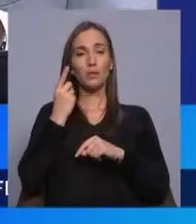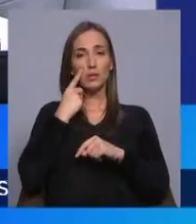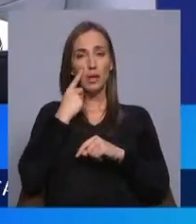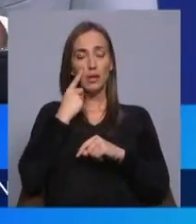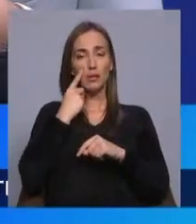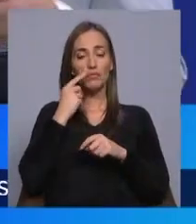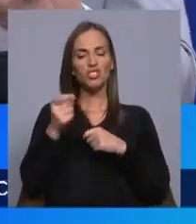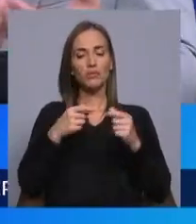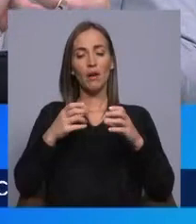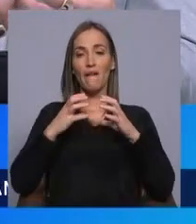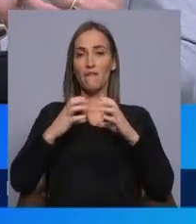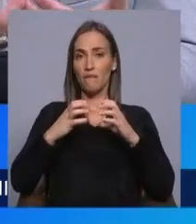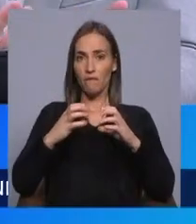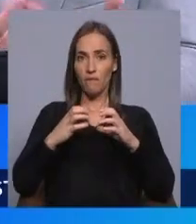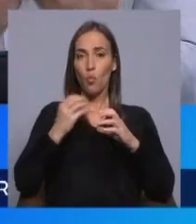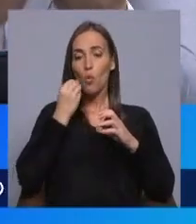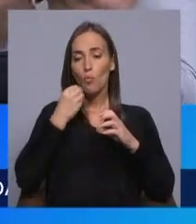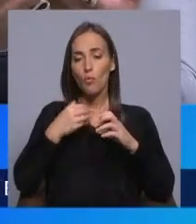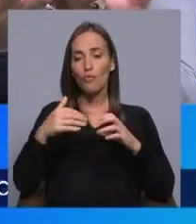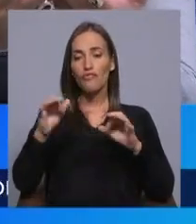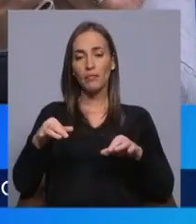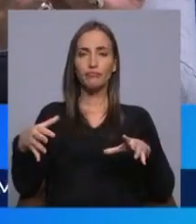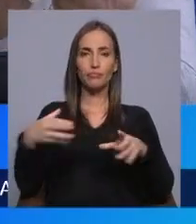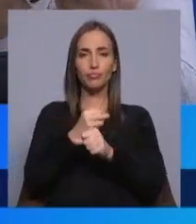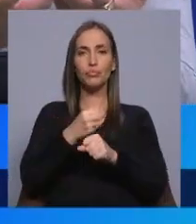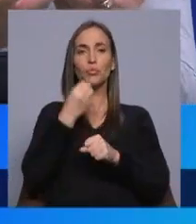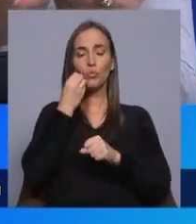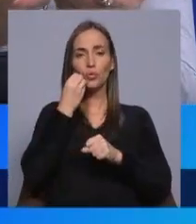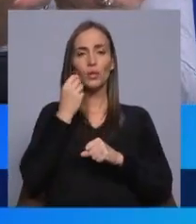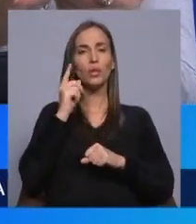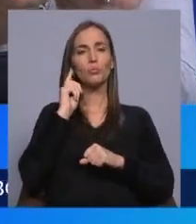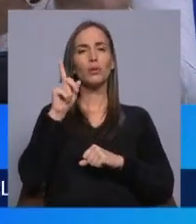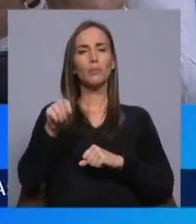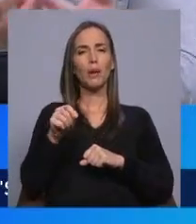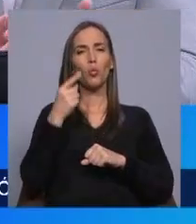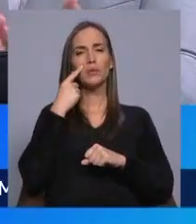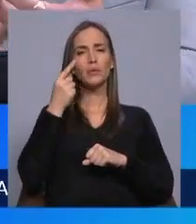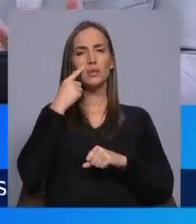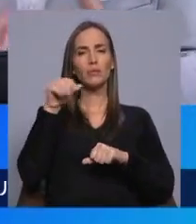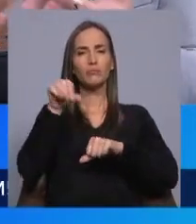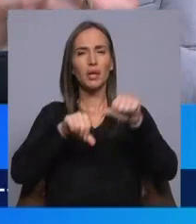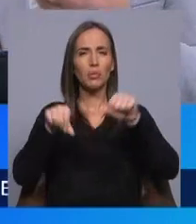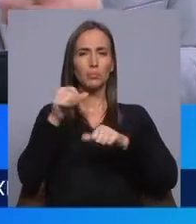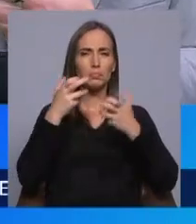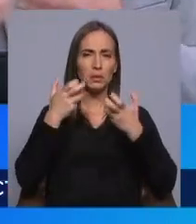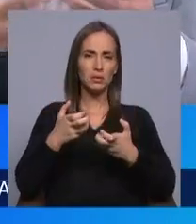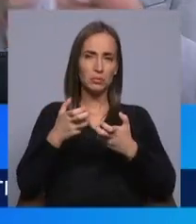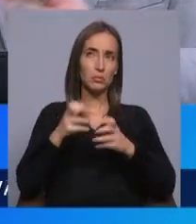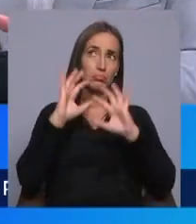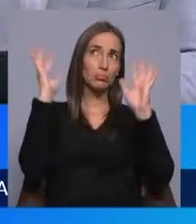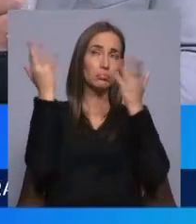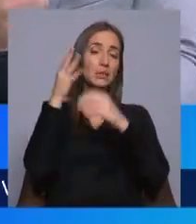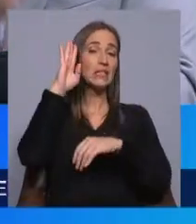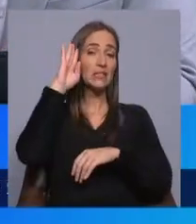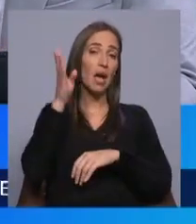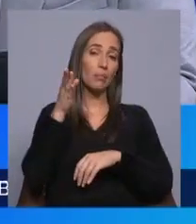é fundamental para nós percebermos também os próprios elementos pesados do universo, que nós sabemos que têm origem também nestas fases